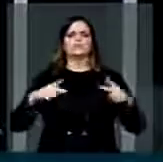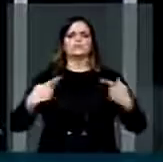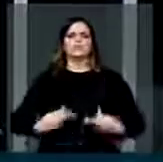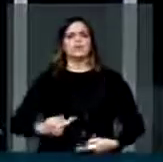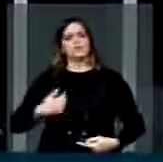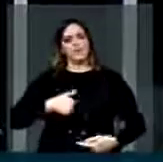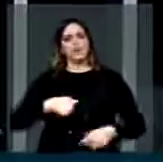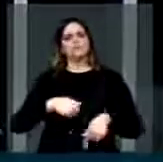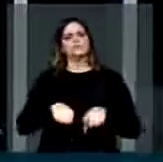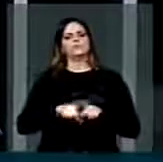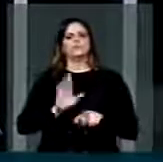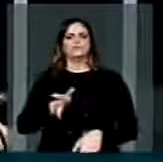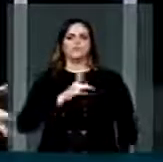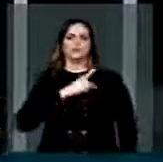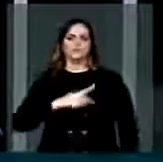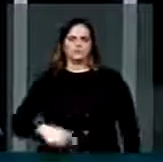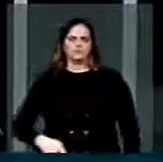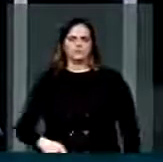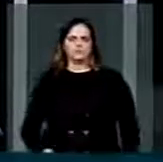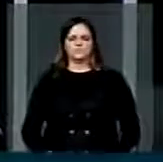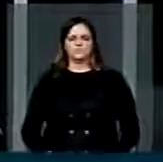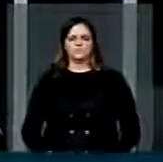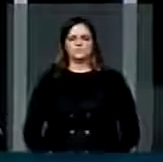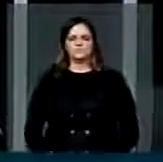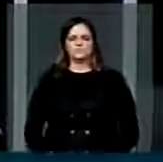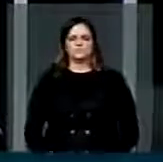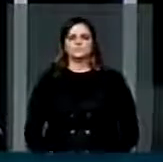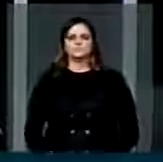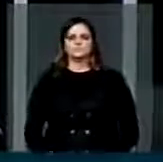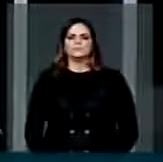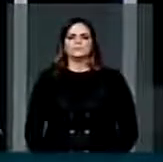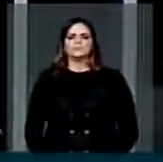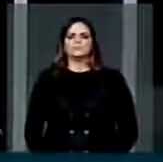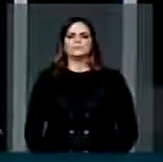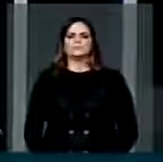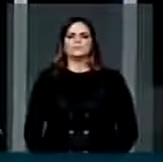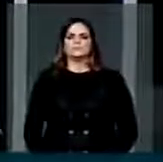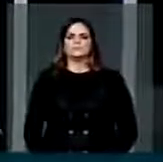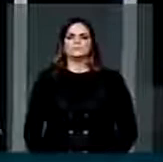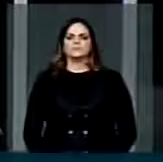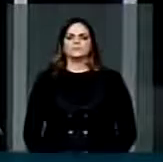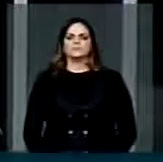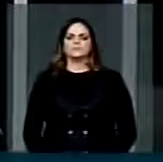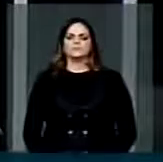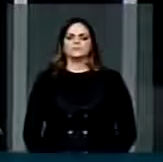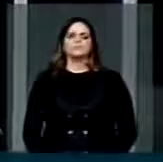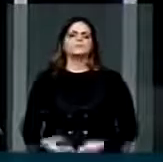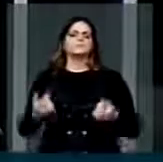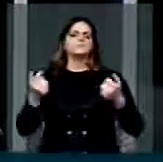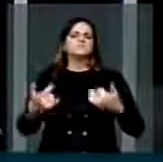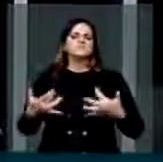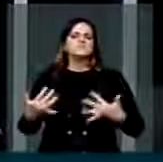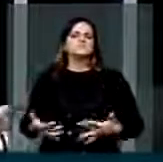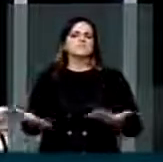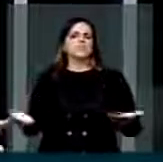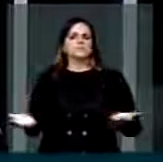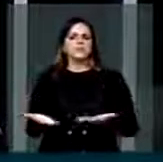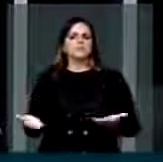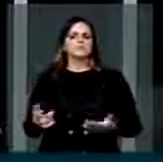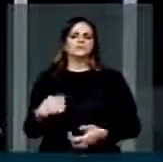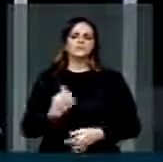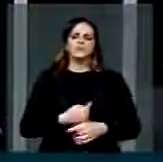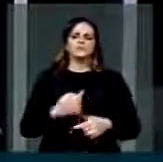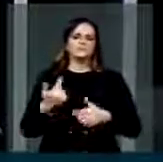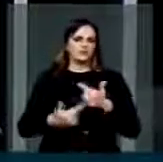tive a honra de presidir. Portanto, essa é a segunda atividade que eu faço questão de relatar nesta tarde. Por